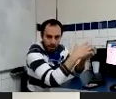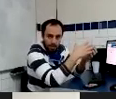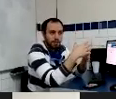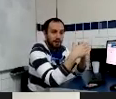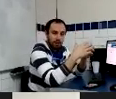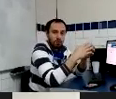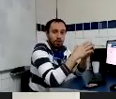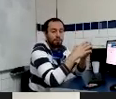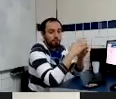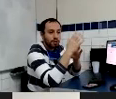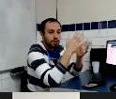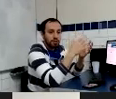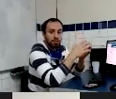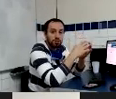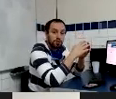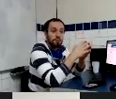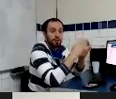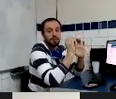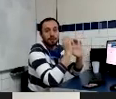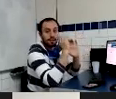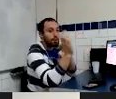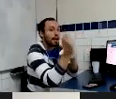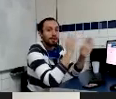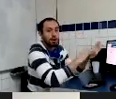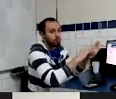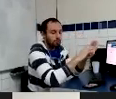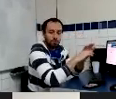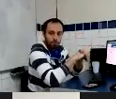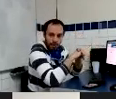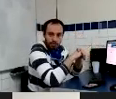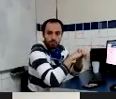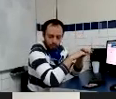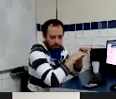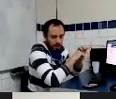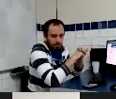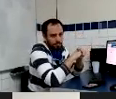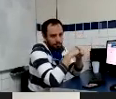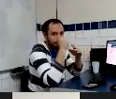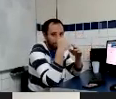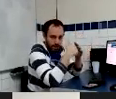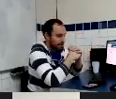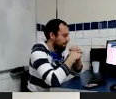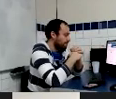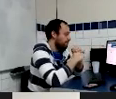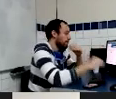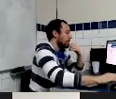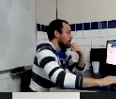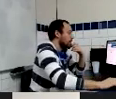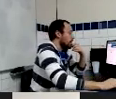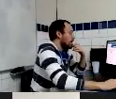ligar para o De Angelis, falar com a escola para poder te instruir. Porque estão lá as aulas do módulo 4. Tudo bem? Beleza?